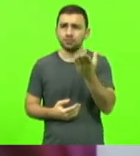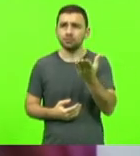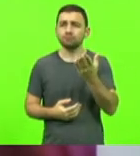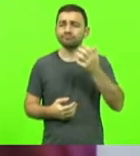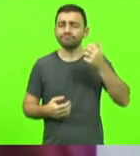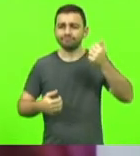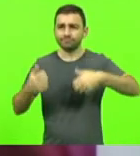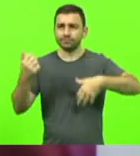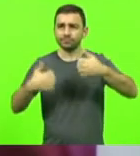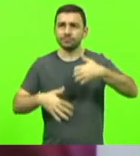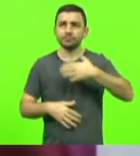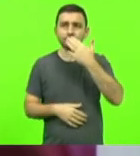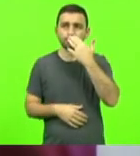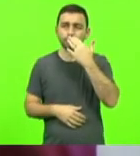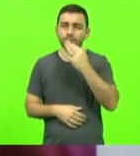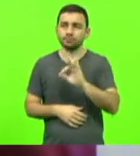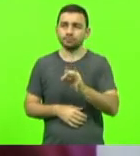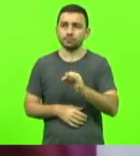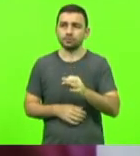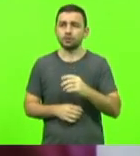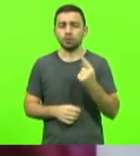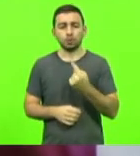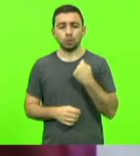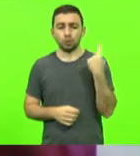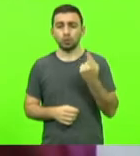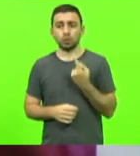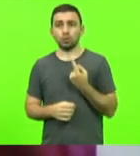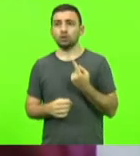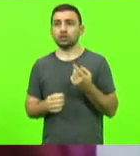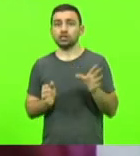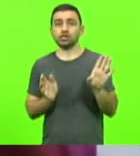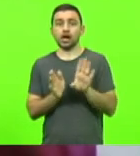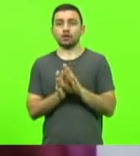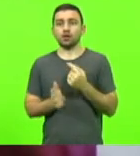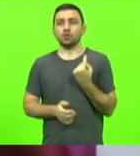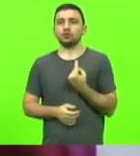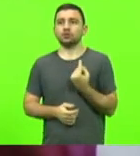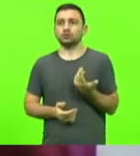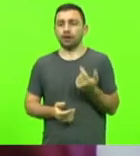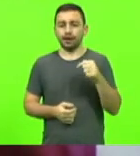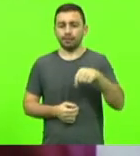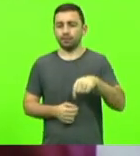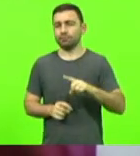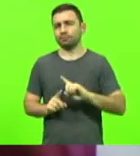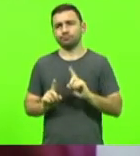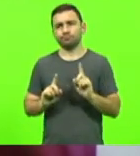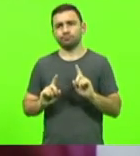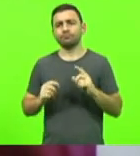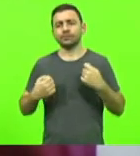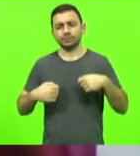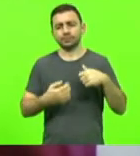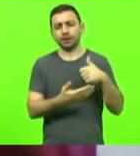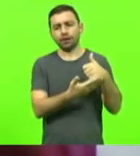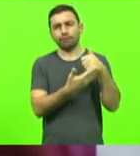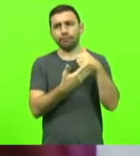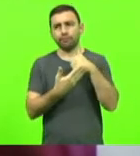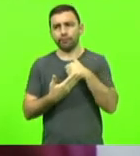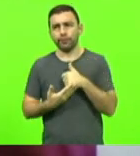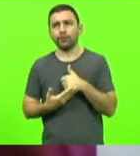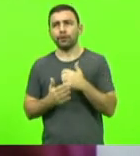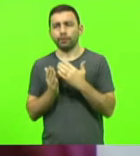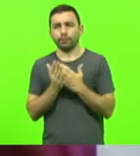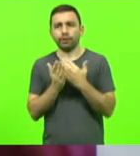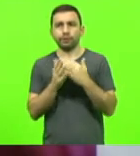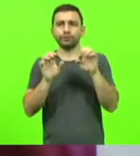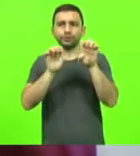deputado Sopelsa. Nenhum de nós chega ao parlamento sozinhos. A gente tem a colaboração de uma estrutura que